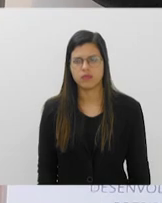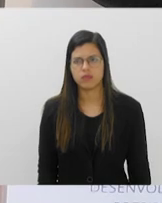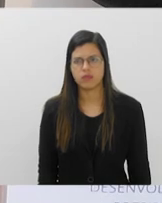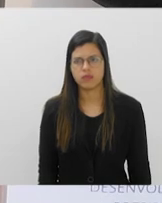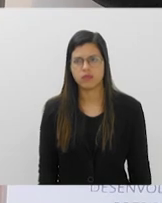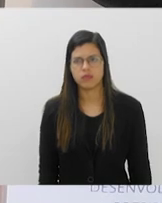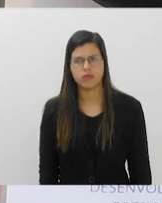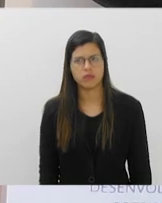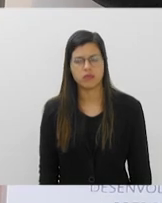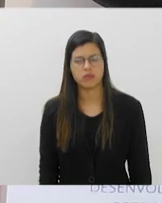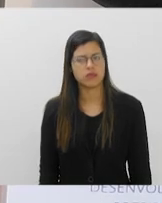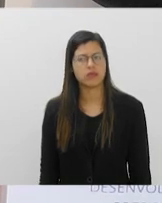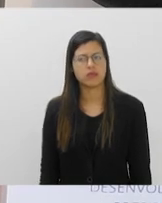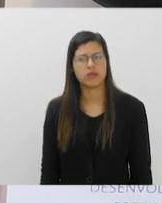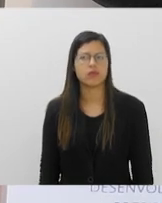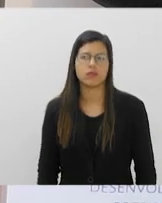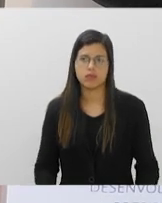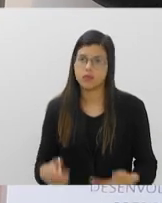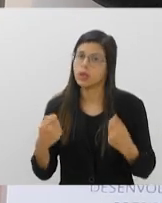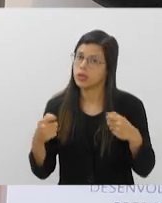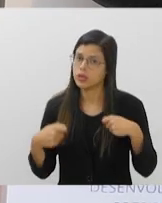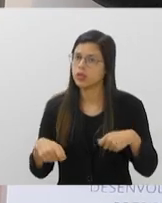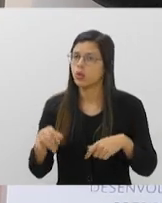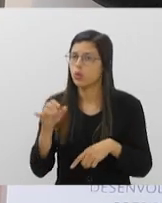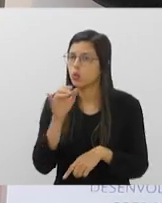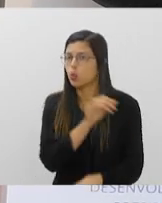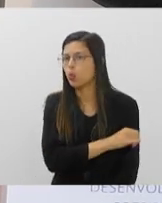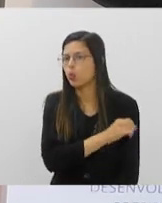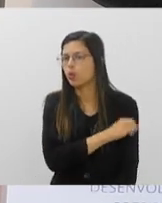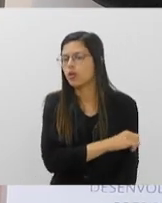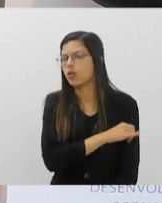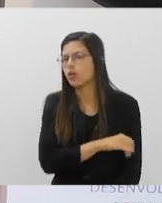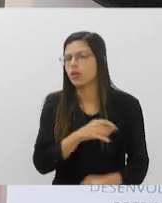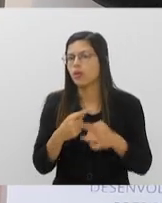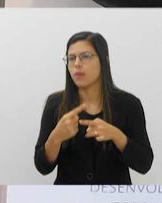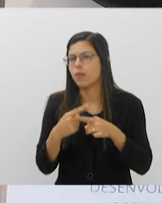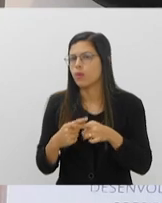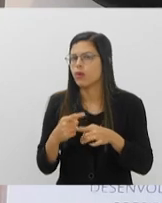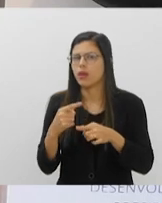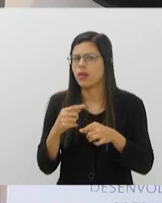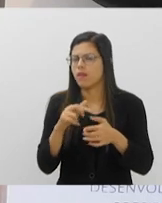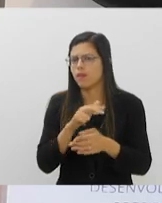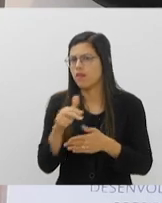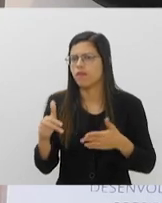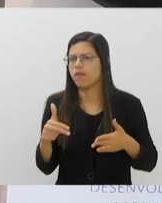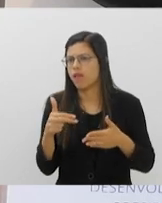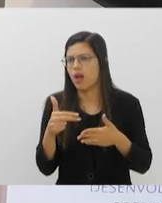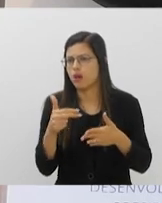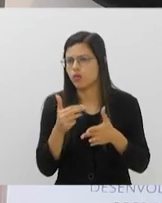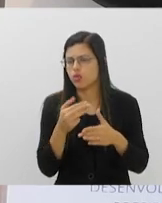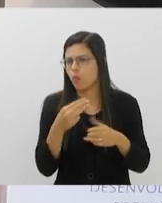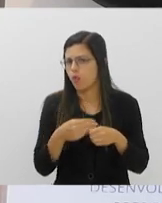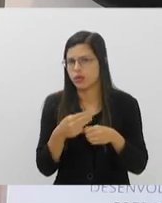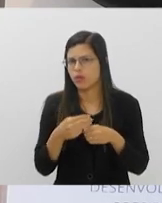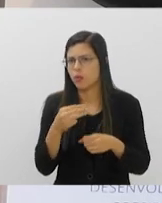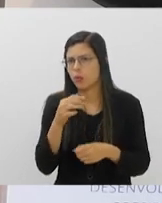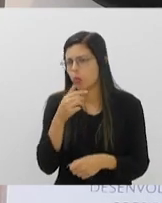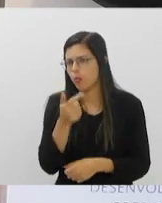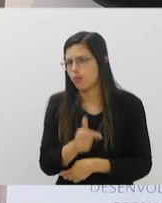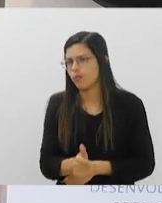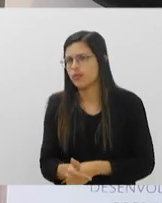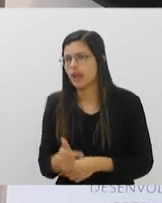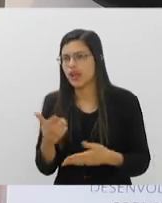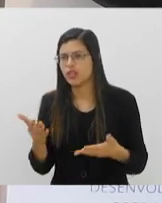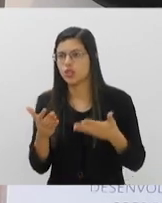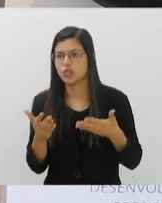assim de fato é no Rio de Janeiro né porque temem muitos municípios não tem Aliás na maioria dos Municípios não tem capal em alguns alguns municípios a gente quer